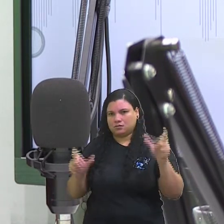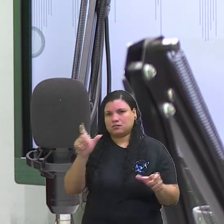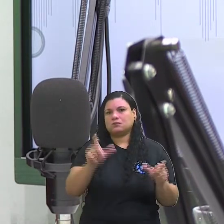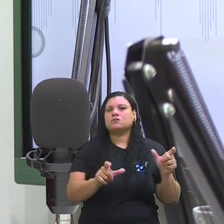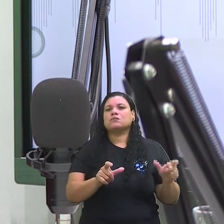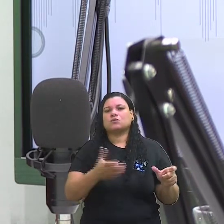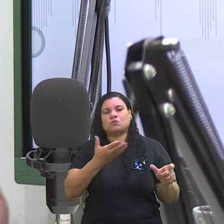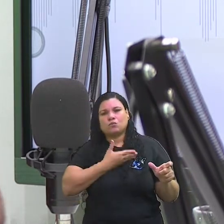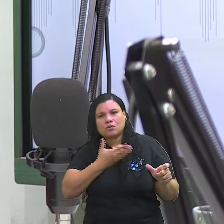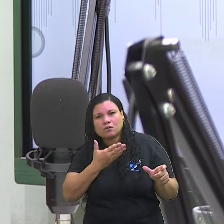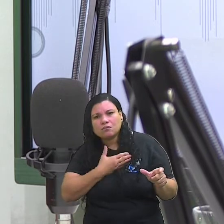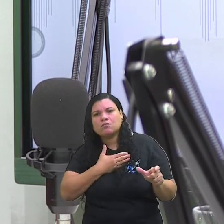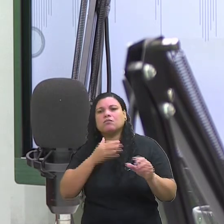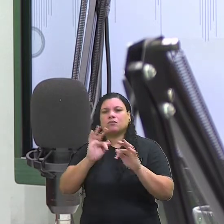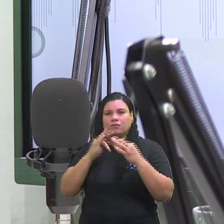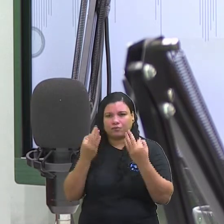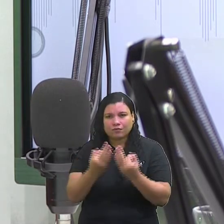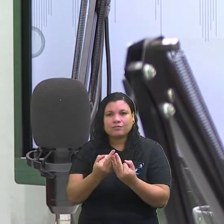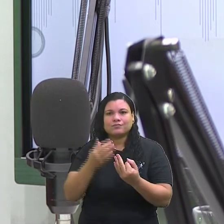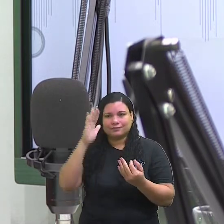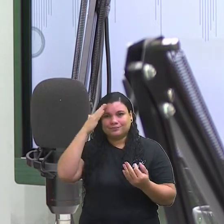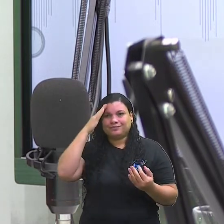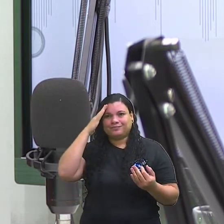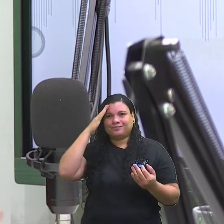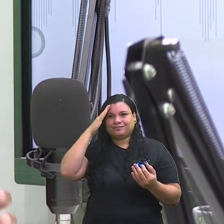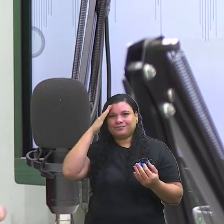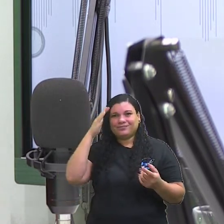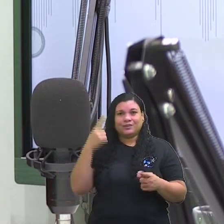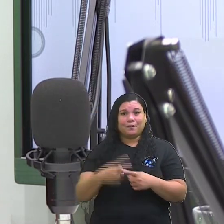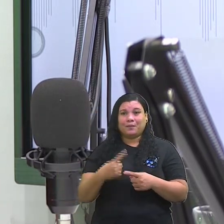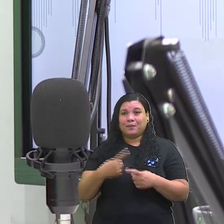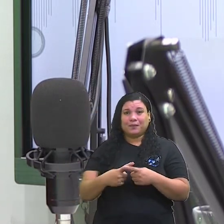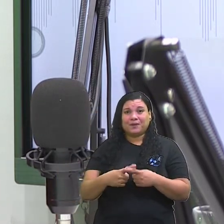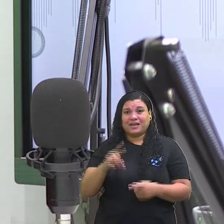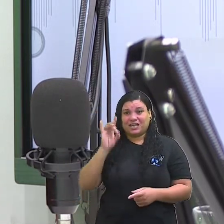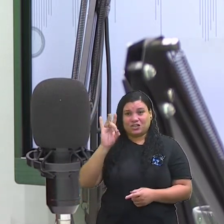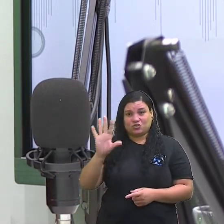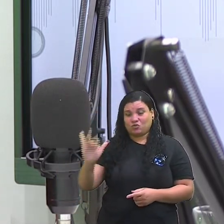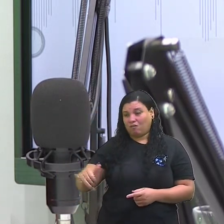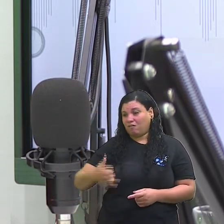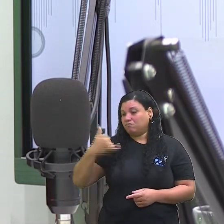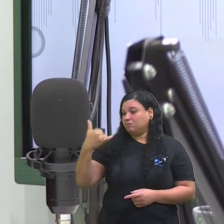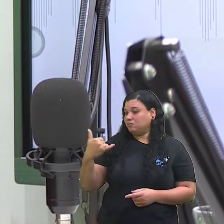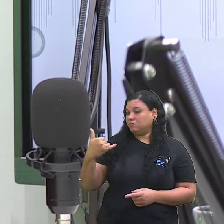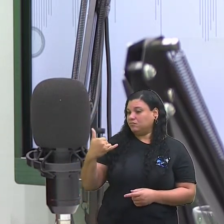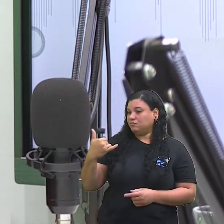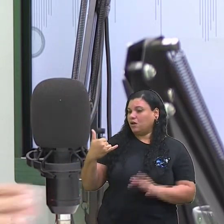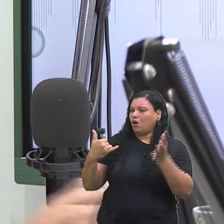olhos. Então as pessoas nem sequer podem fazer uma refeição em família sem